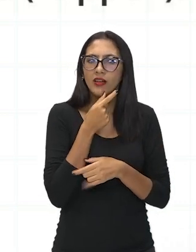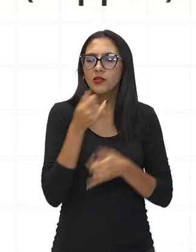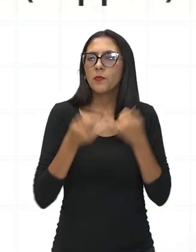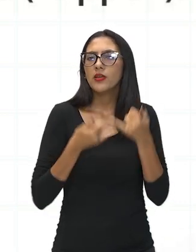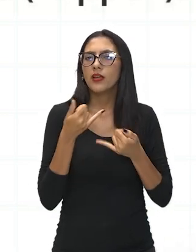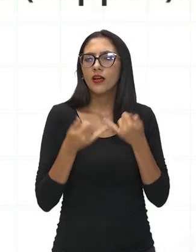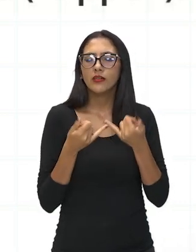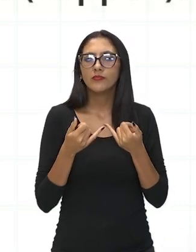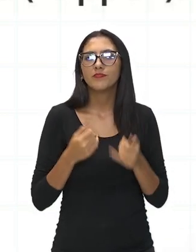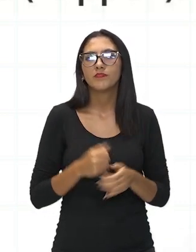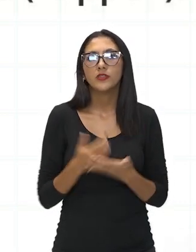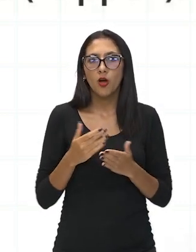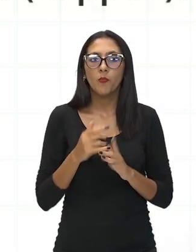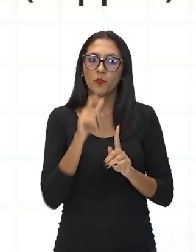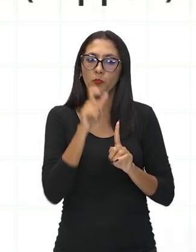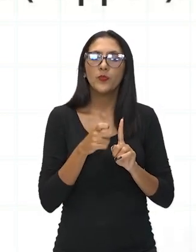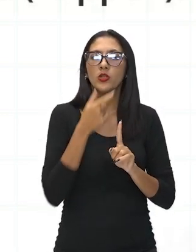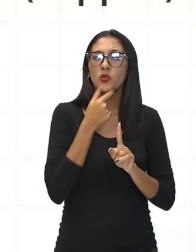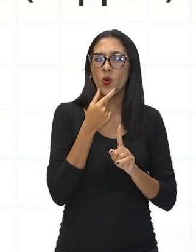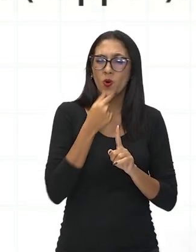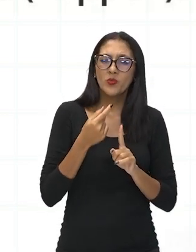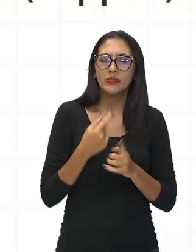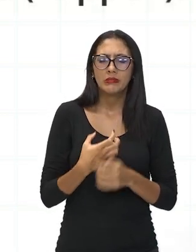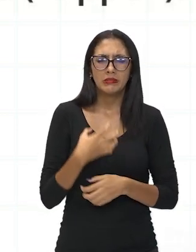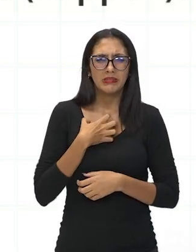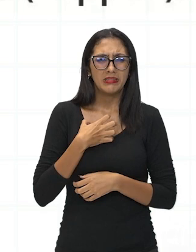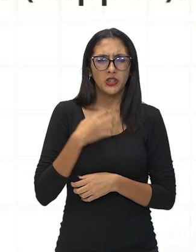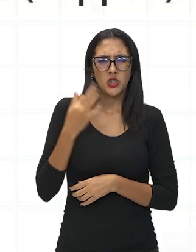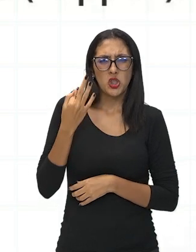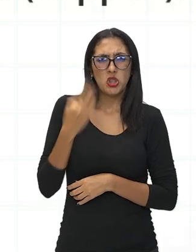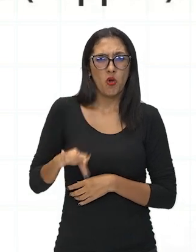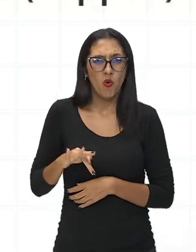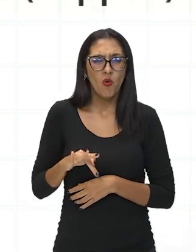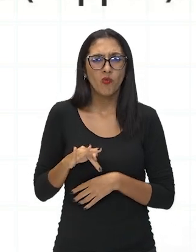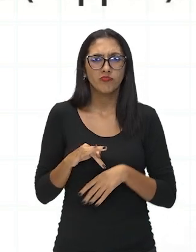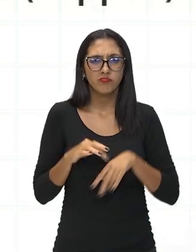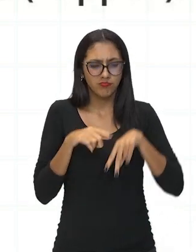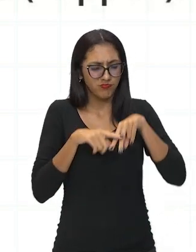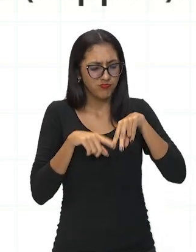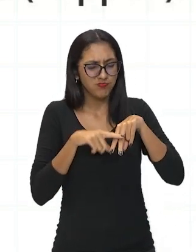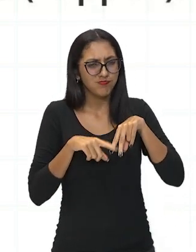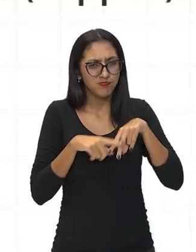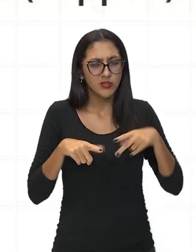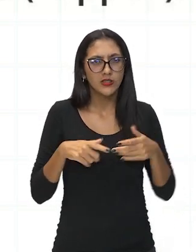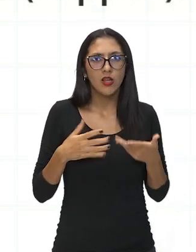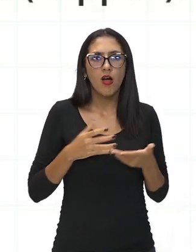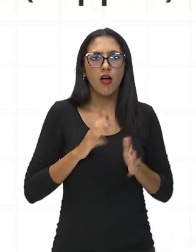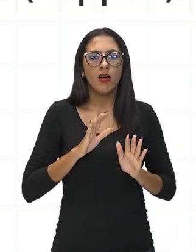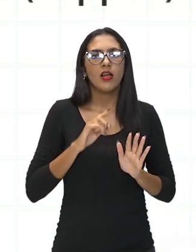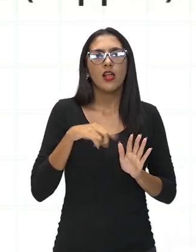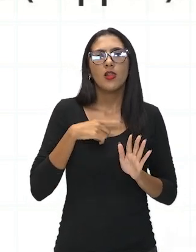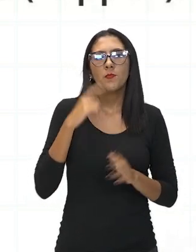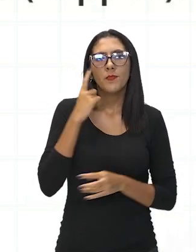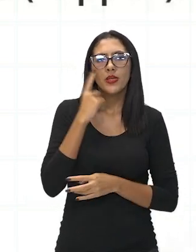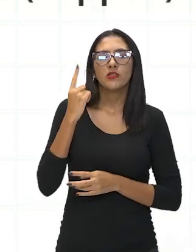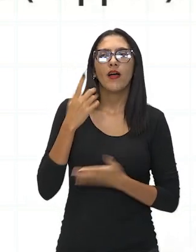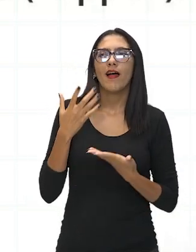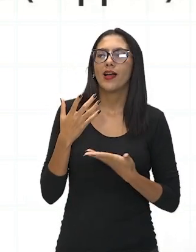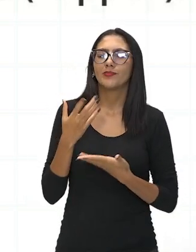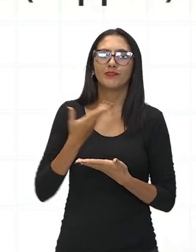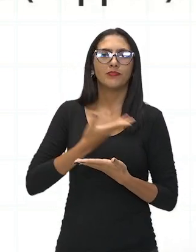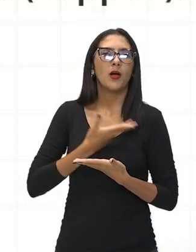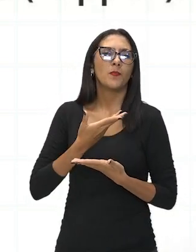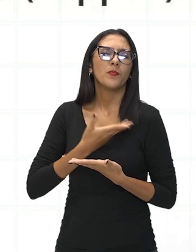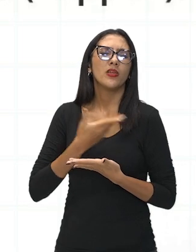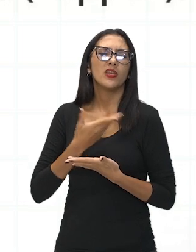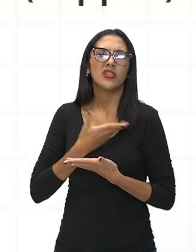ele achou que os amigos dele estavam trollando ele, digamos assim, no vocabulário mais atual, tá bom? Ele achou que foi isso. Então, ele sentiu